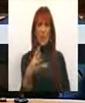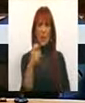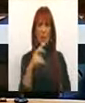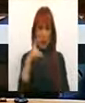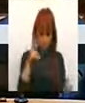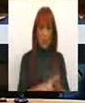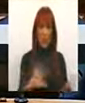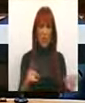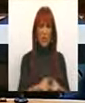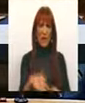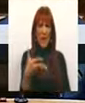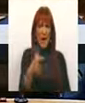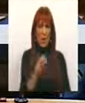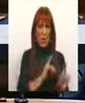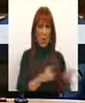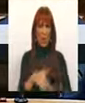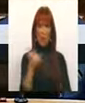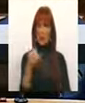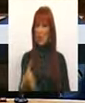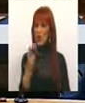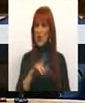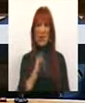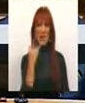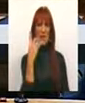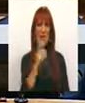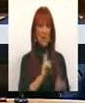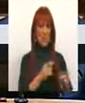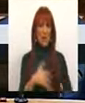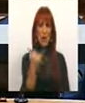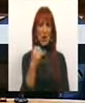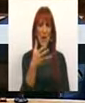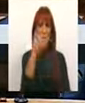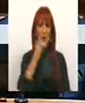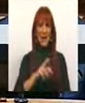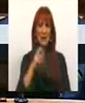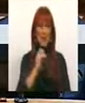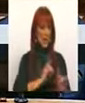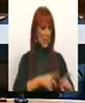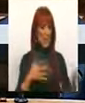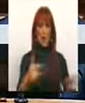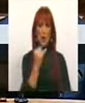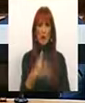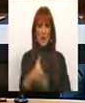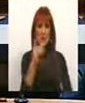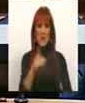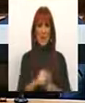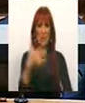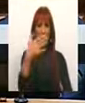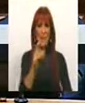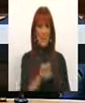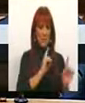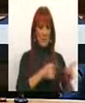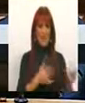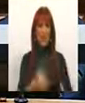foi aprovada a 14 de março, 2014 a 26 de março, 2015 30 de março, 2016 17 de